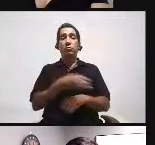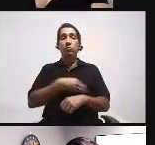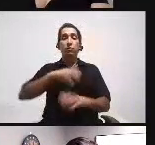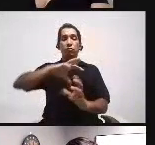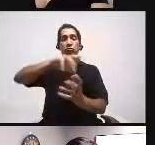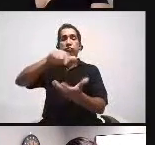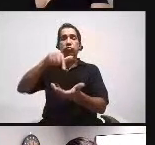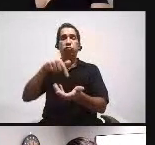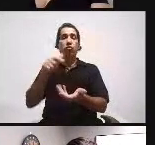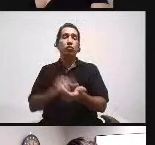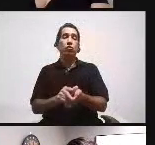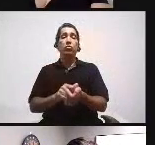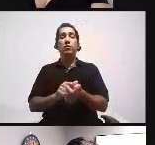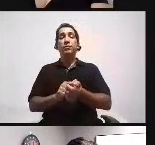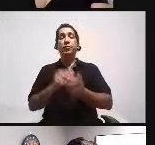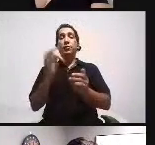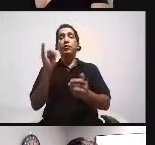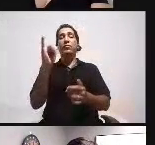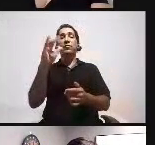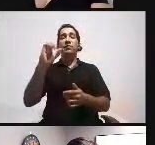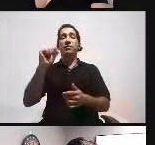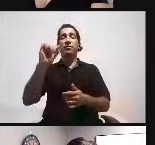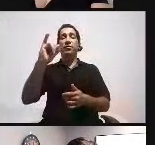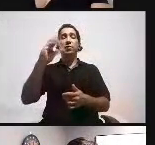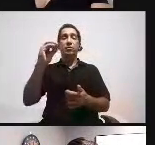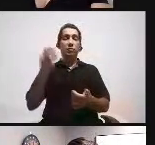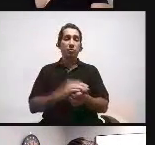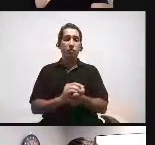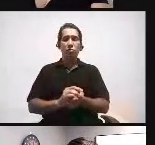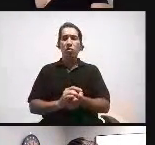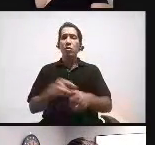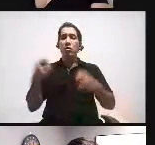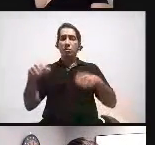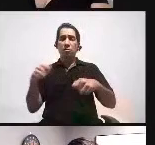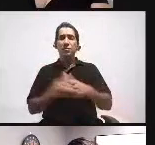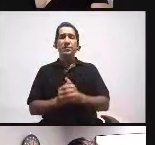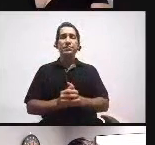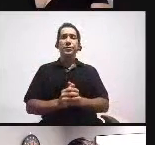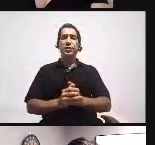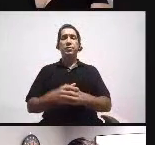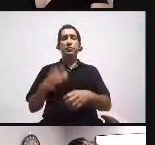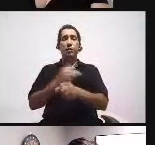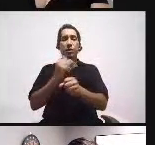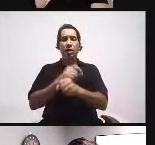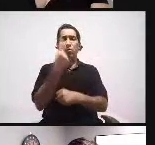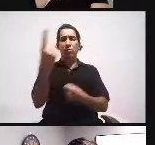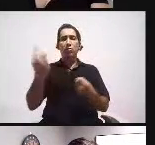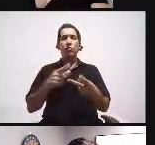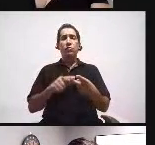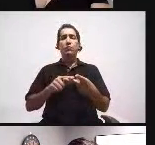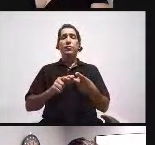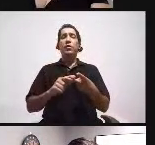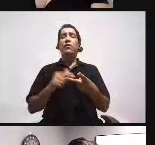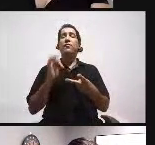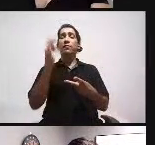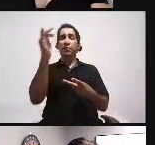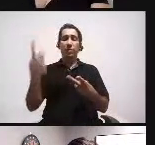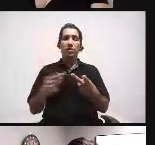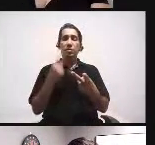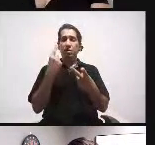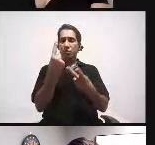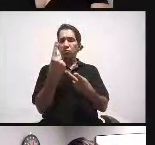eu vou precisar de cálculo 1, de física 1, que é a estática, e vou precisar de computação.